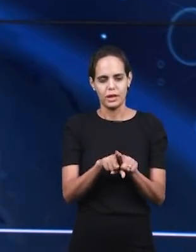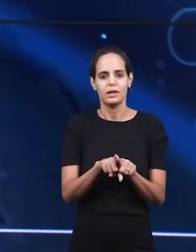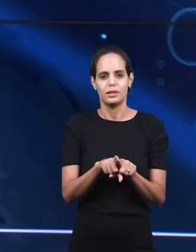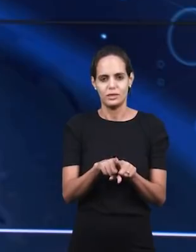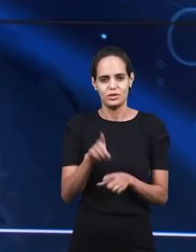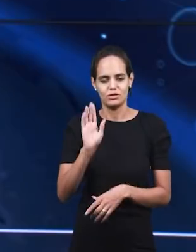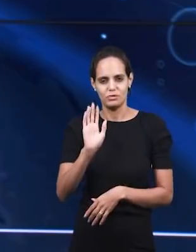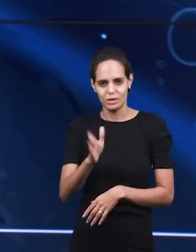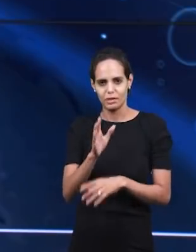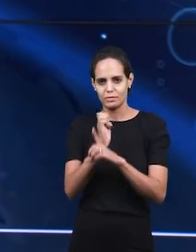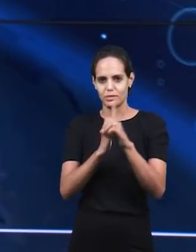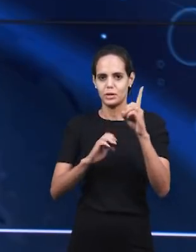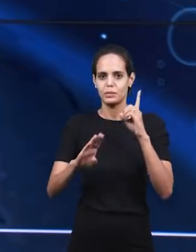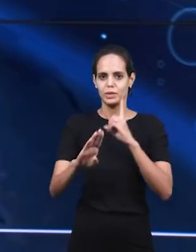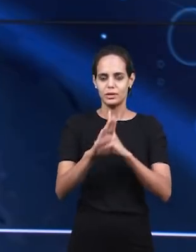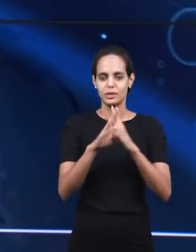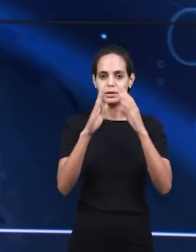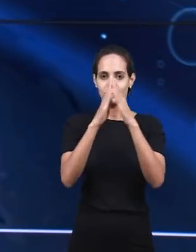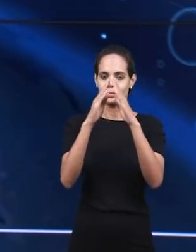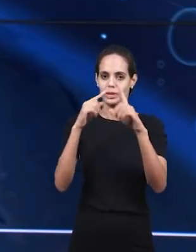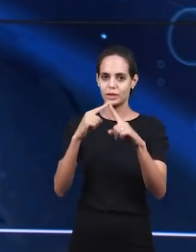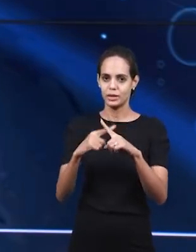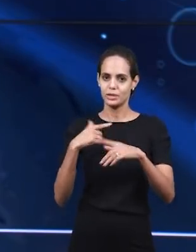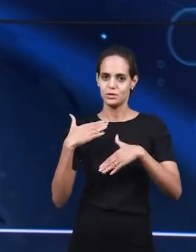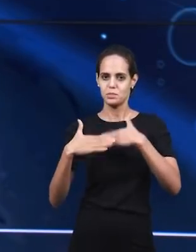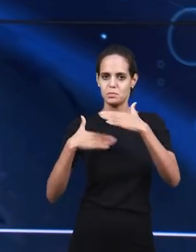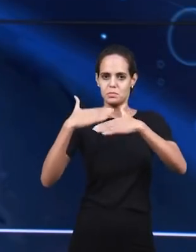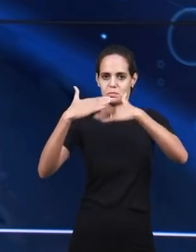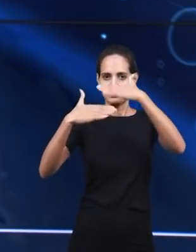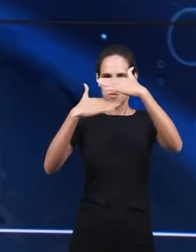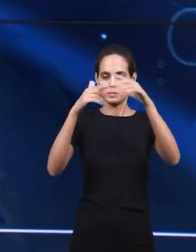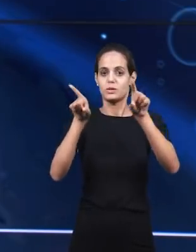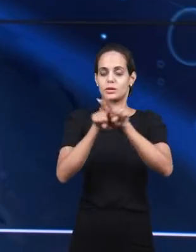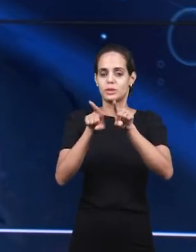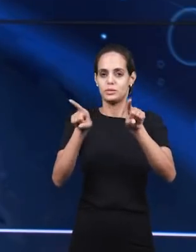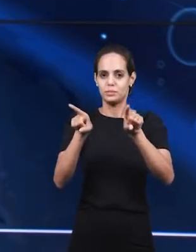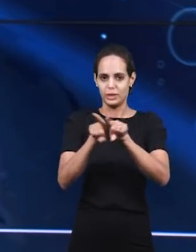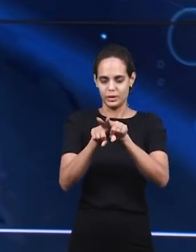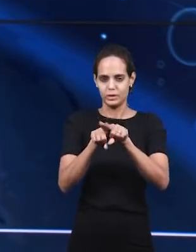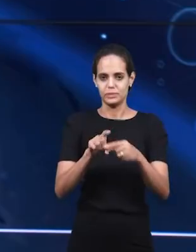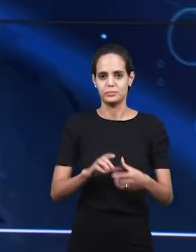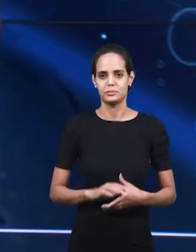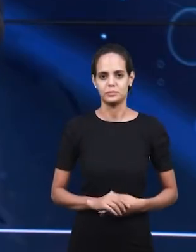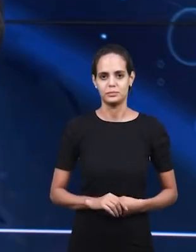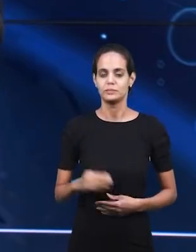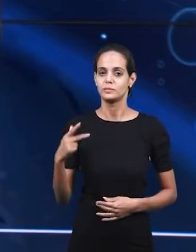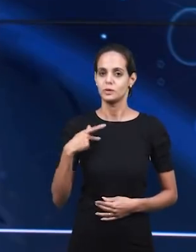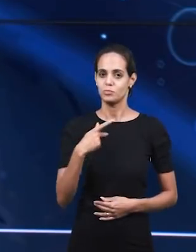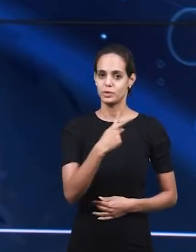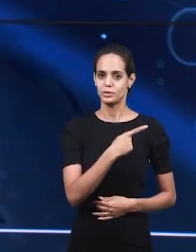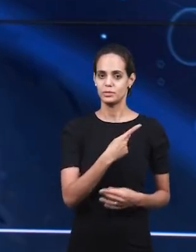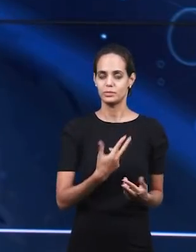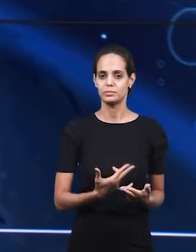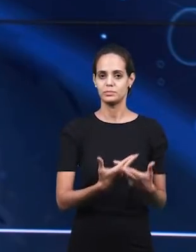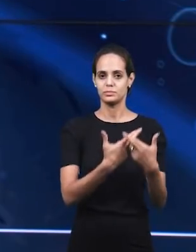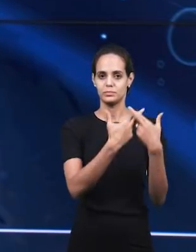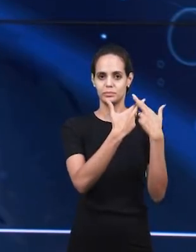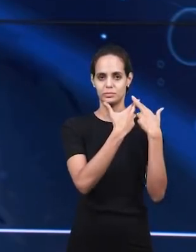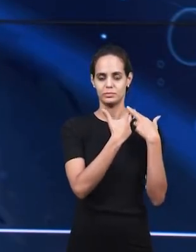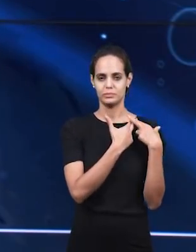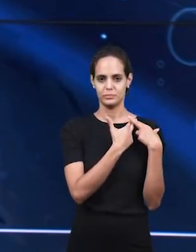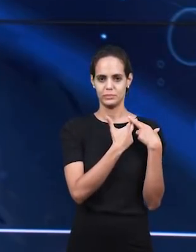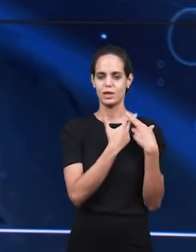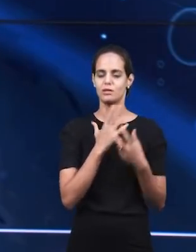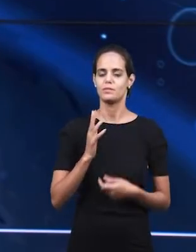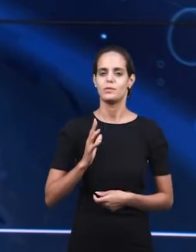ali está uma igreja também muito próspera em Winnipeg, que pertence, cujo pastor é